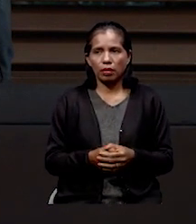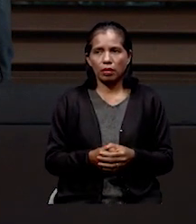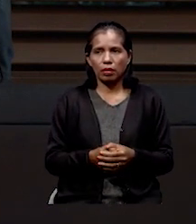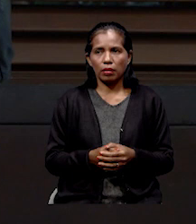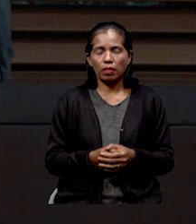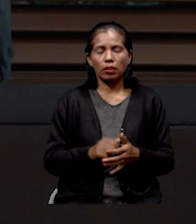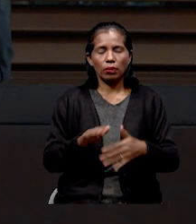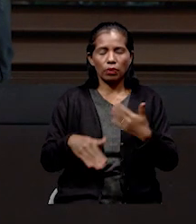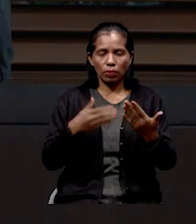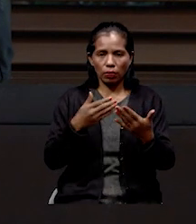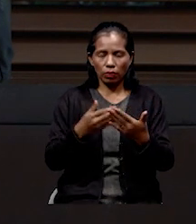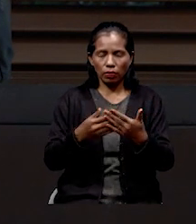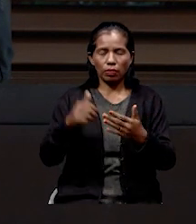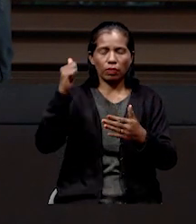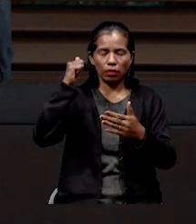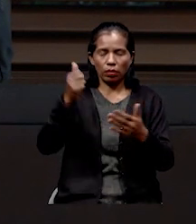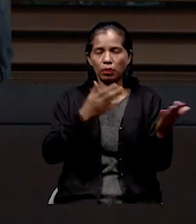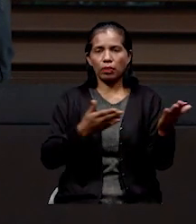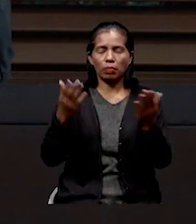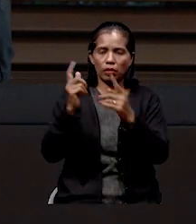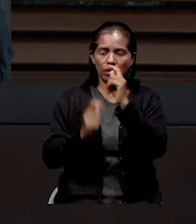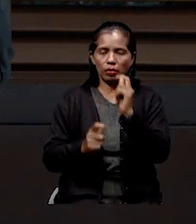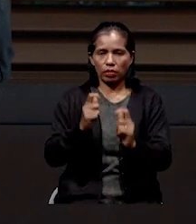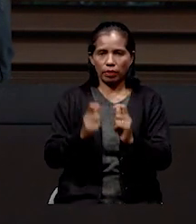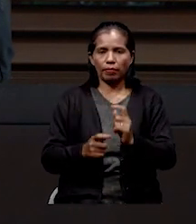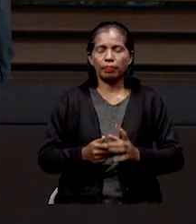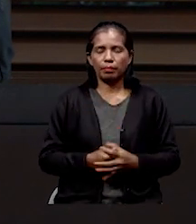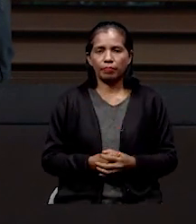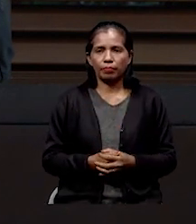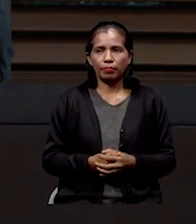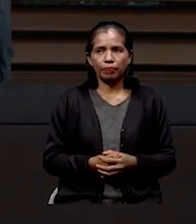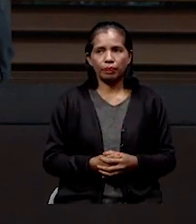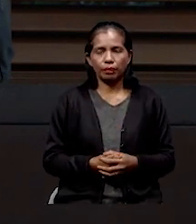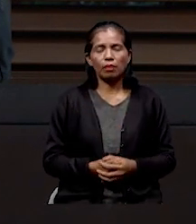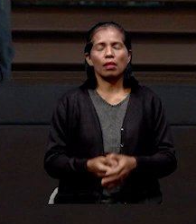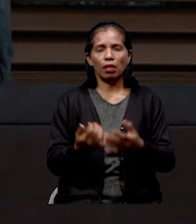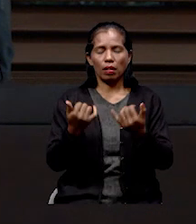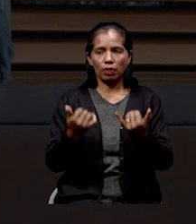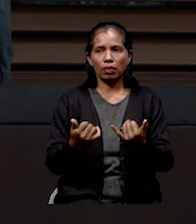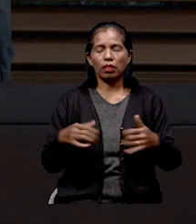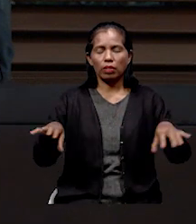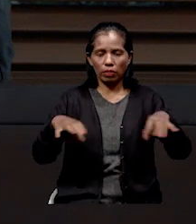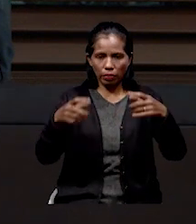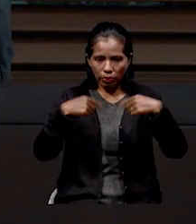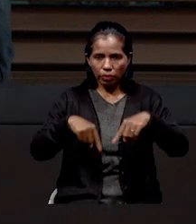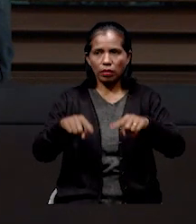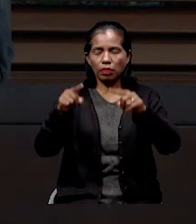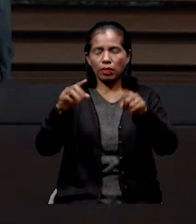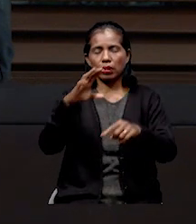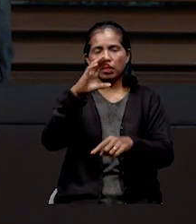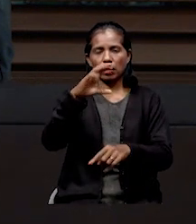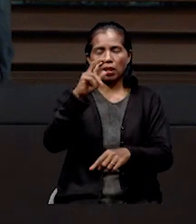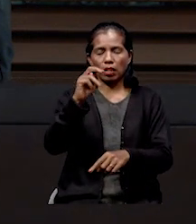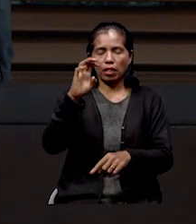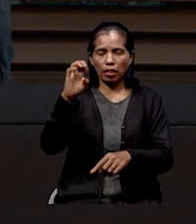apuramento roto tema processo se me falta o tribunal nebe agora serviço fila ba CNE